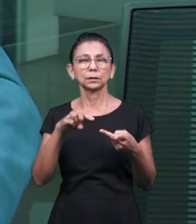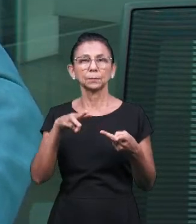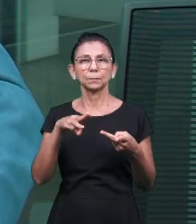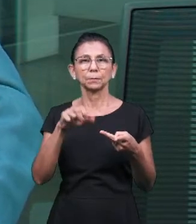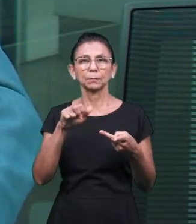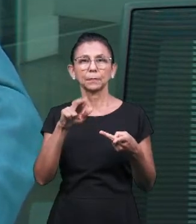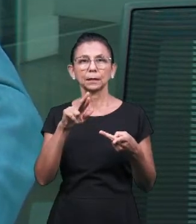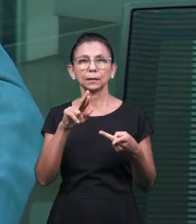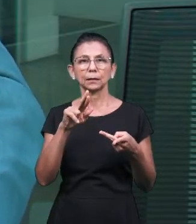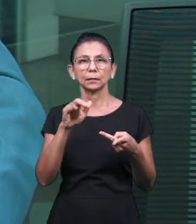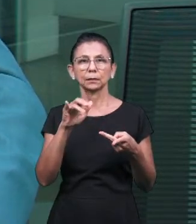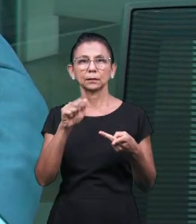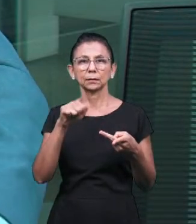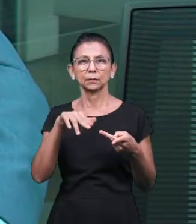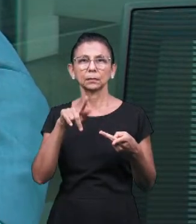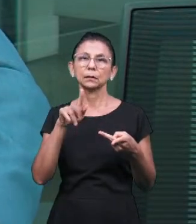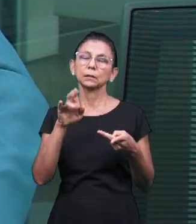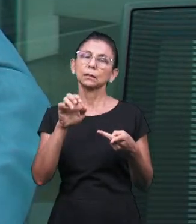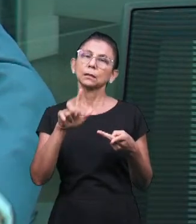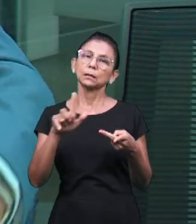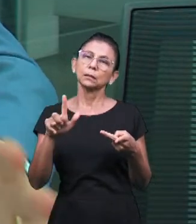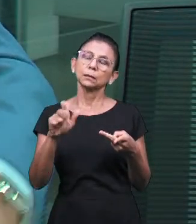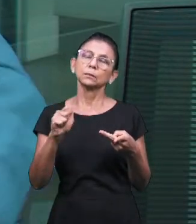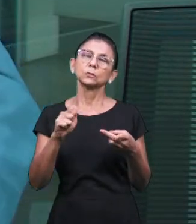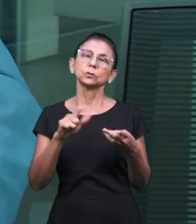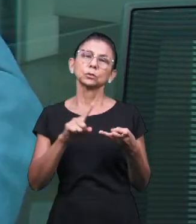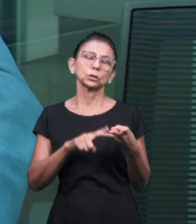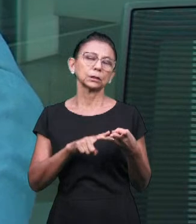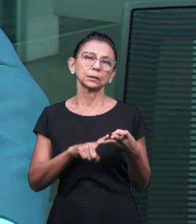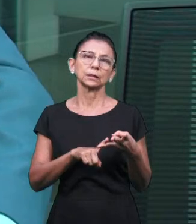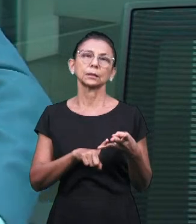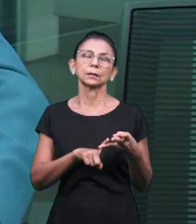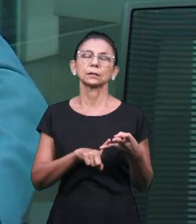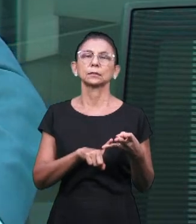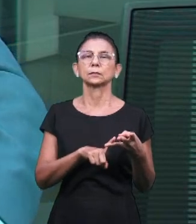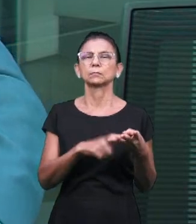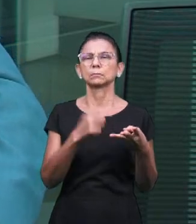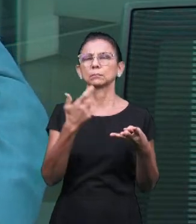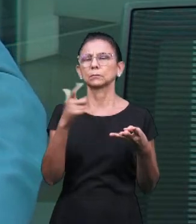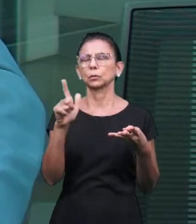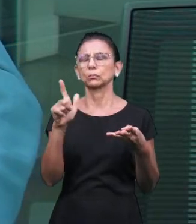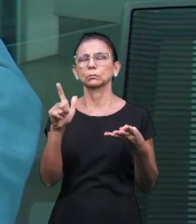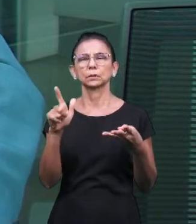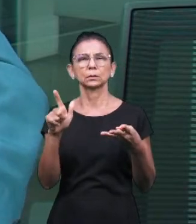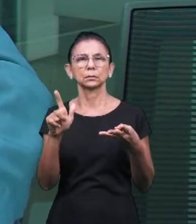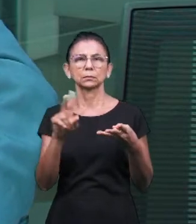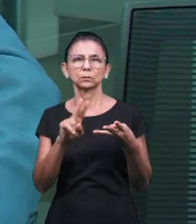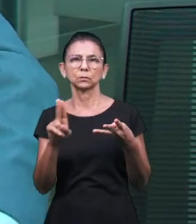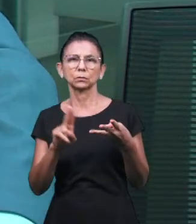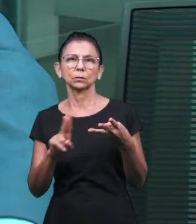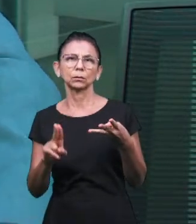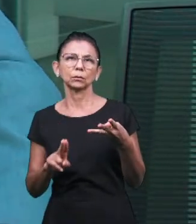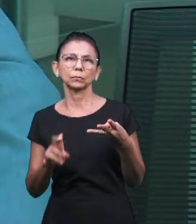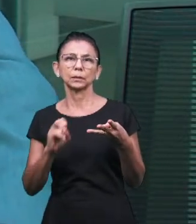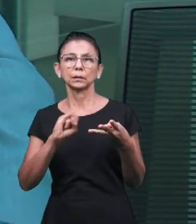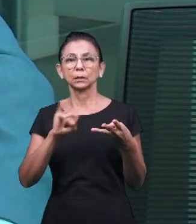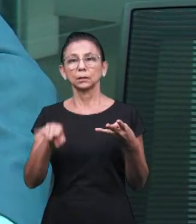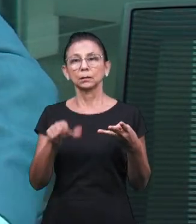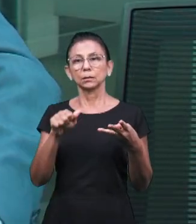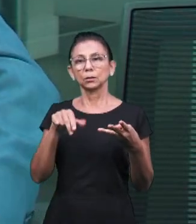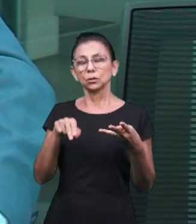outras irmãs que algumas já passaram. Jane